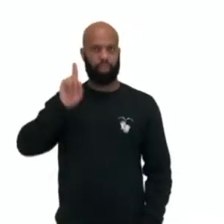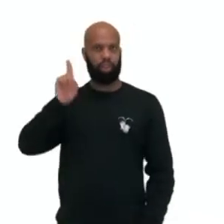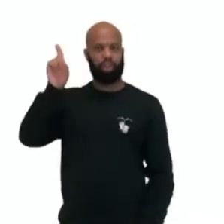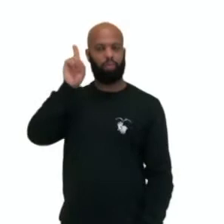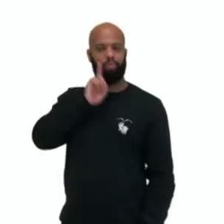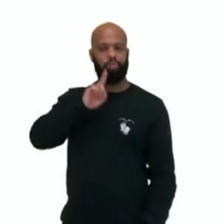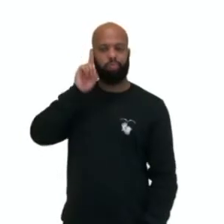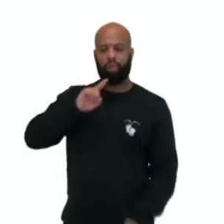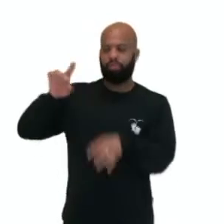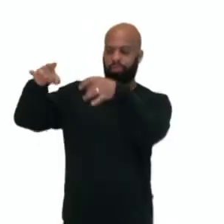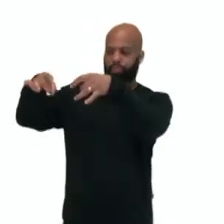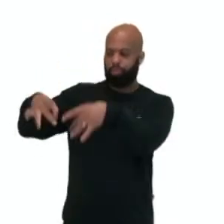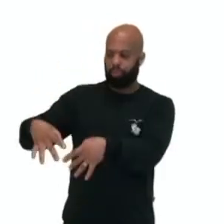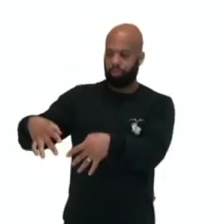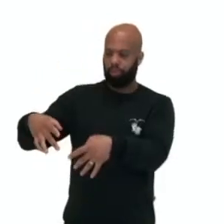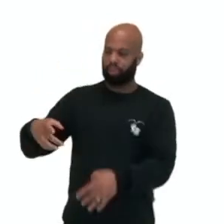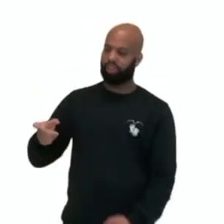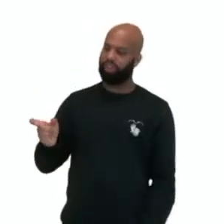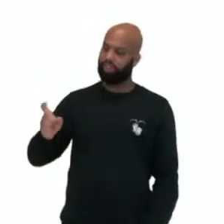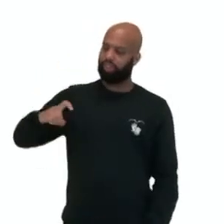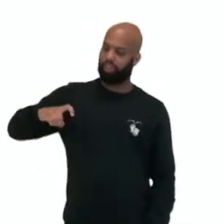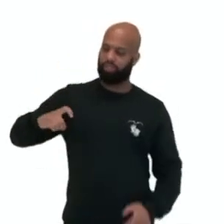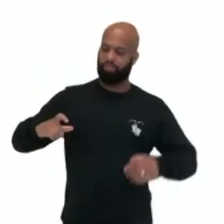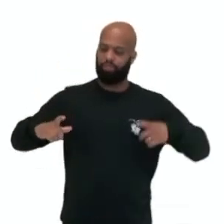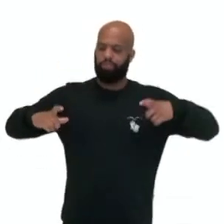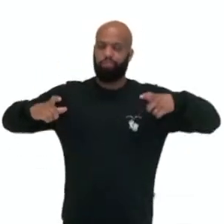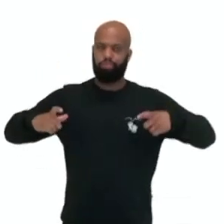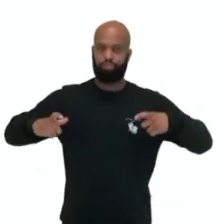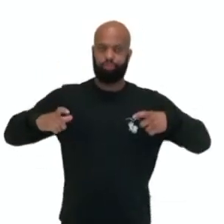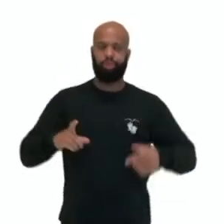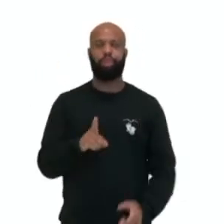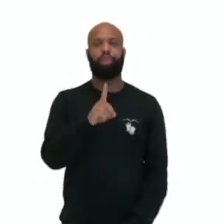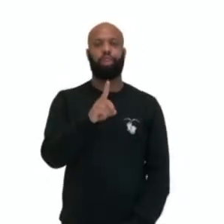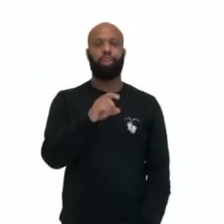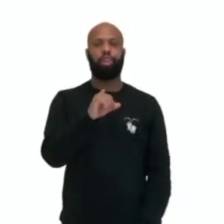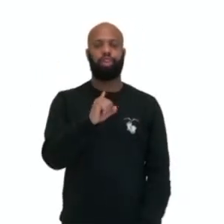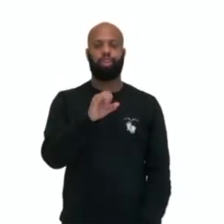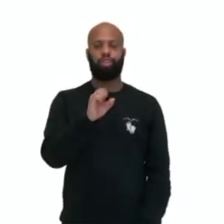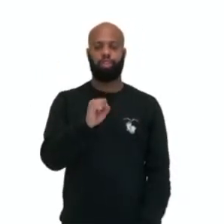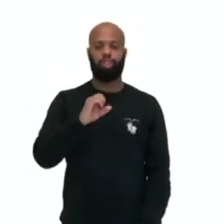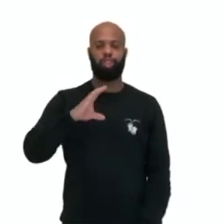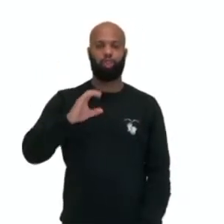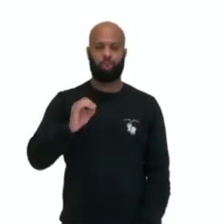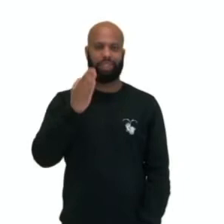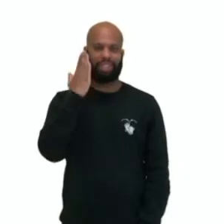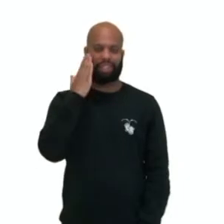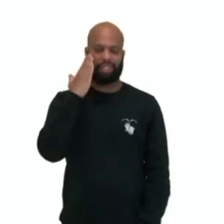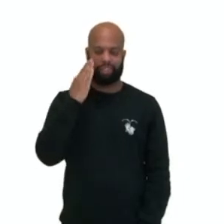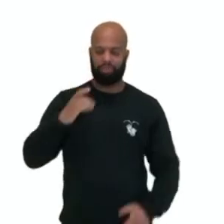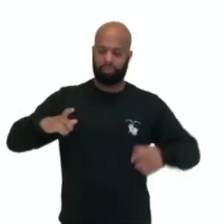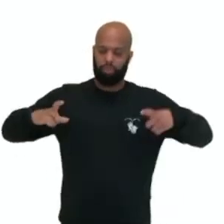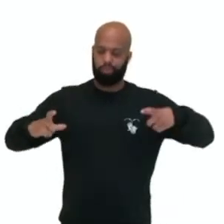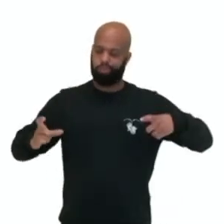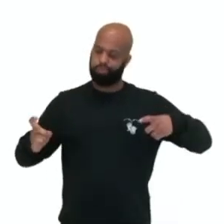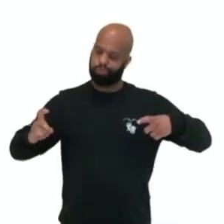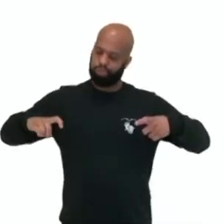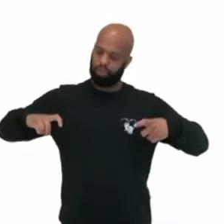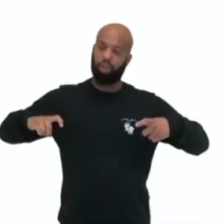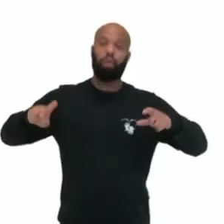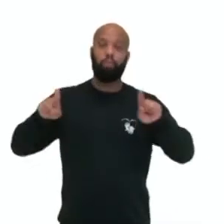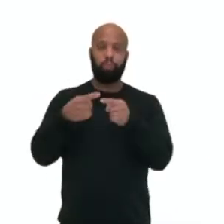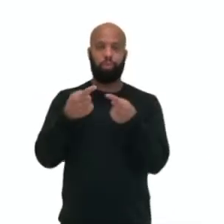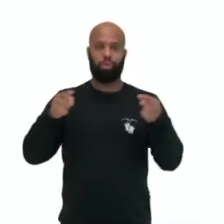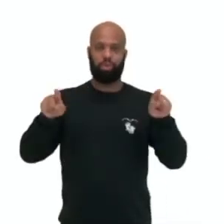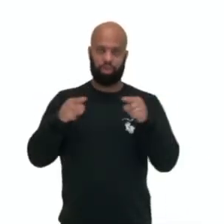de seus toca-discos de vinil. Talvez vocês nem saibam o que é CD e o que é o disco de vinil. Mas são